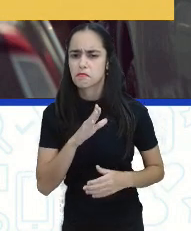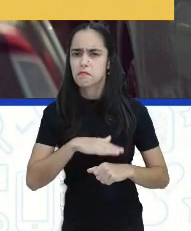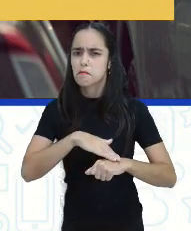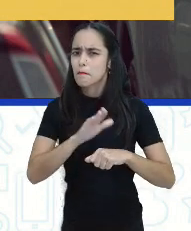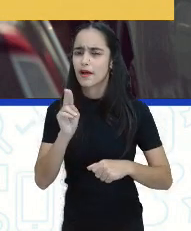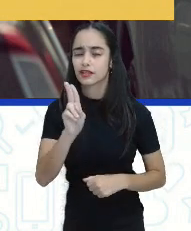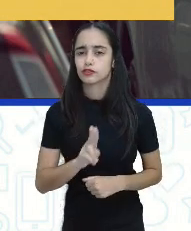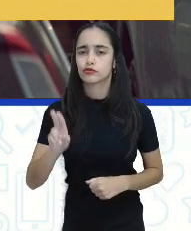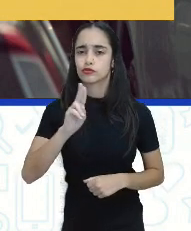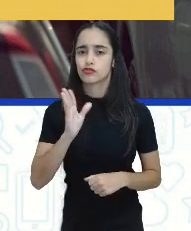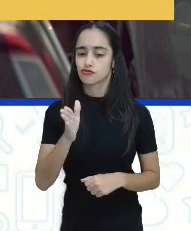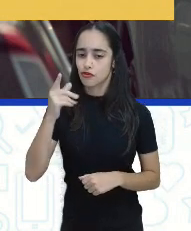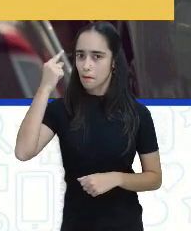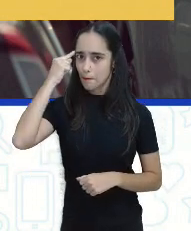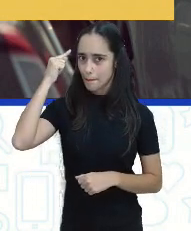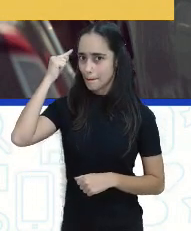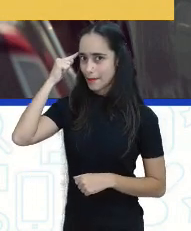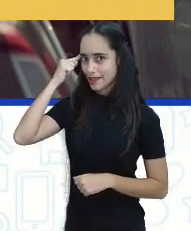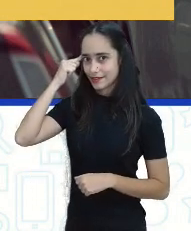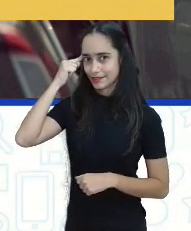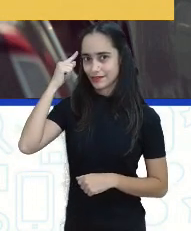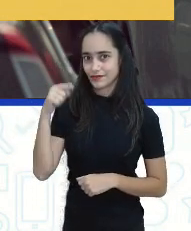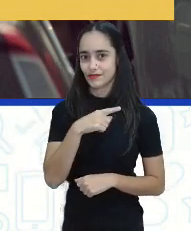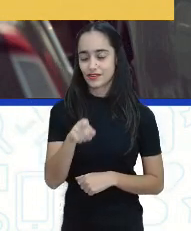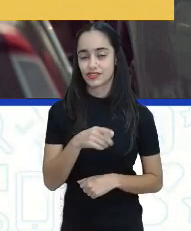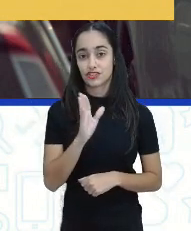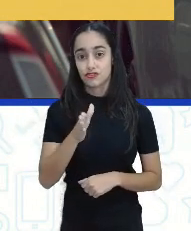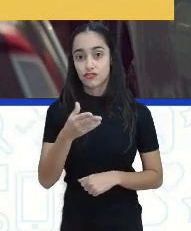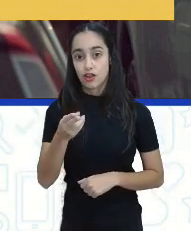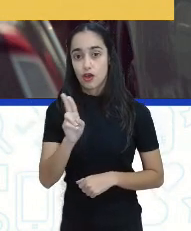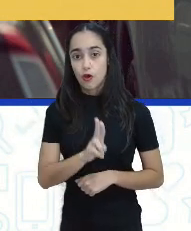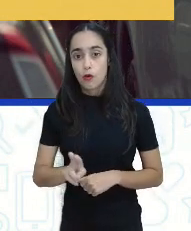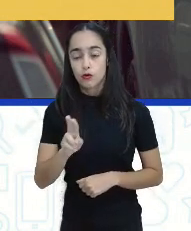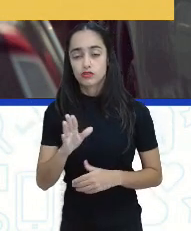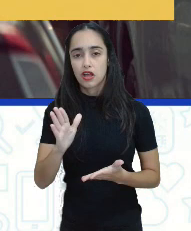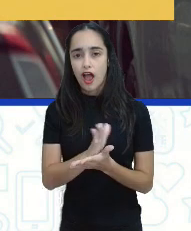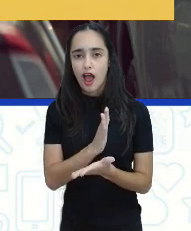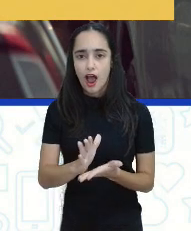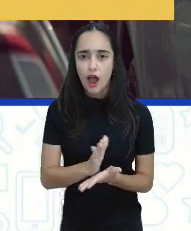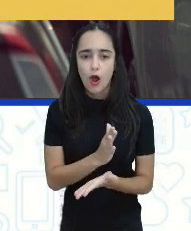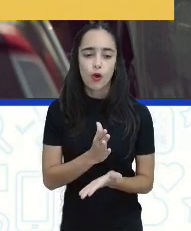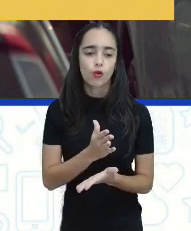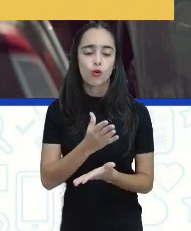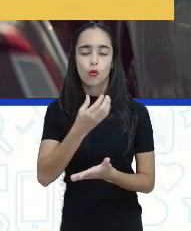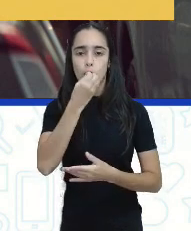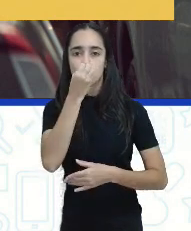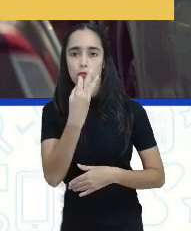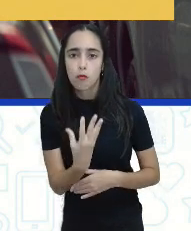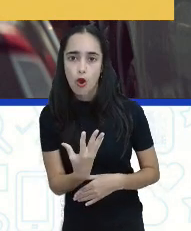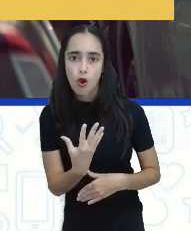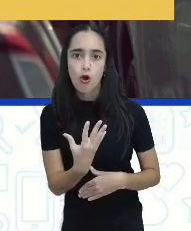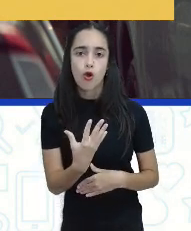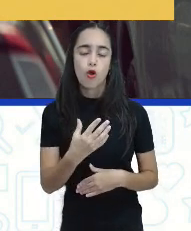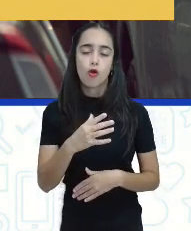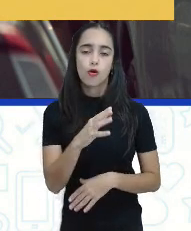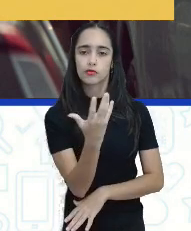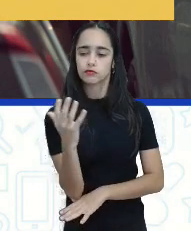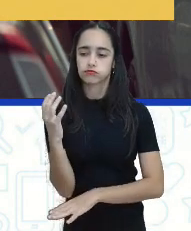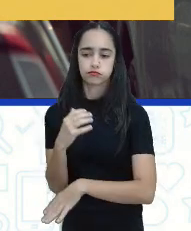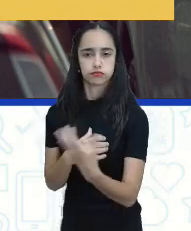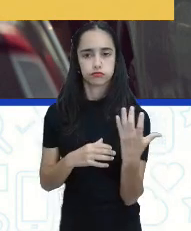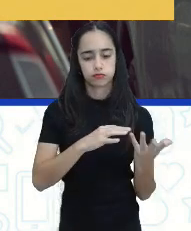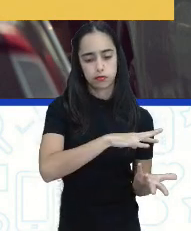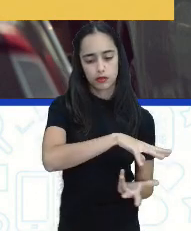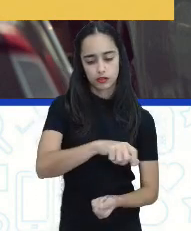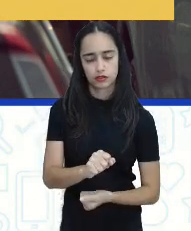vá pensando aí. Então, você tem usado algum meio de transporte sustentável? Né? O que seria um meio de transporte sustentável? Né? Então, a mobilidade